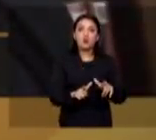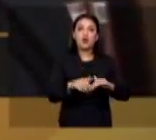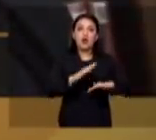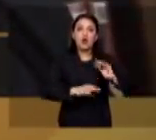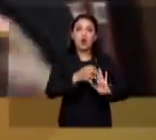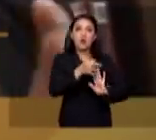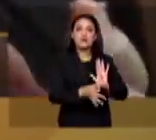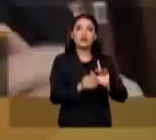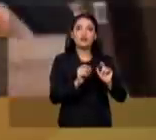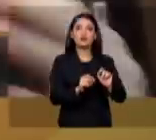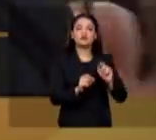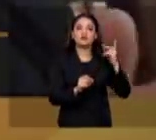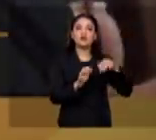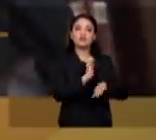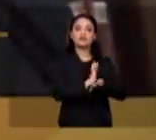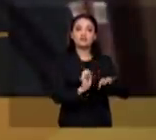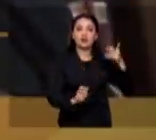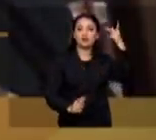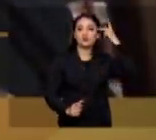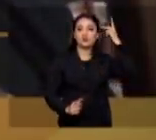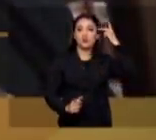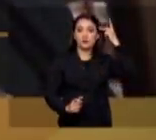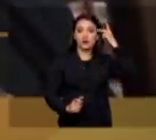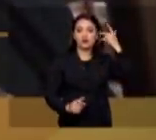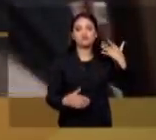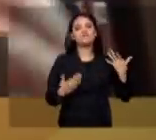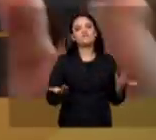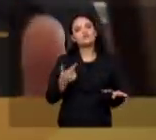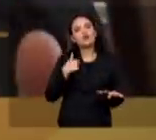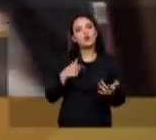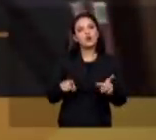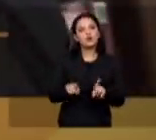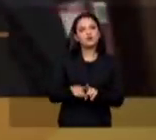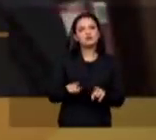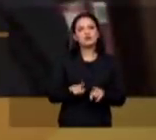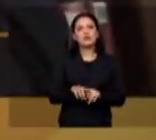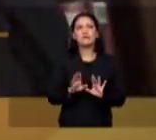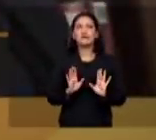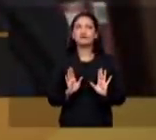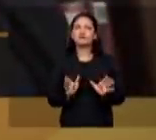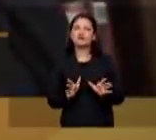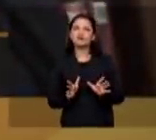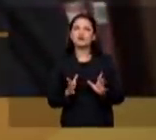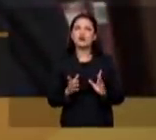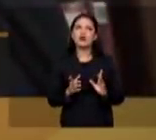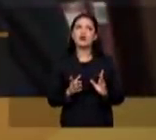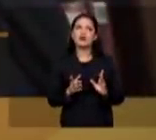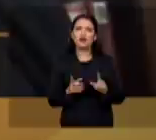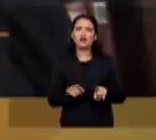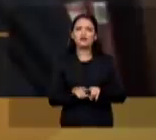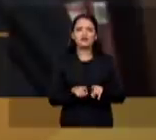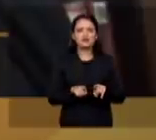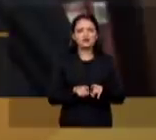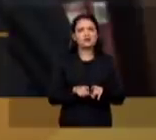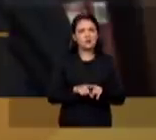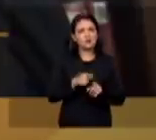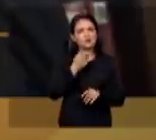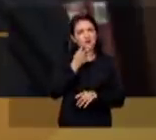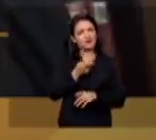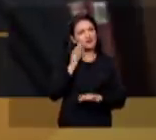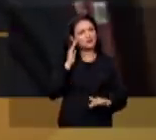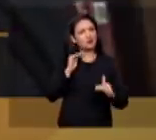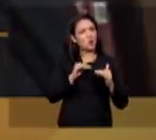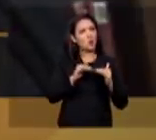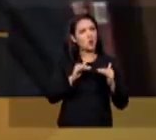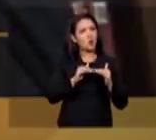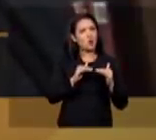São Paulo. Eu também, de certa maneira, já me inclinei neste sentido, inclusive no voto que proferi